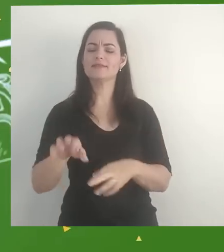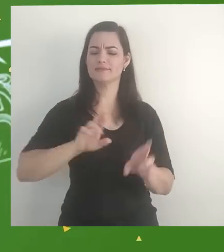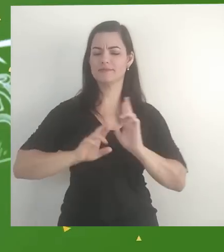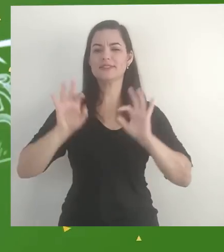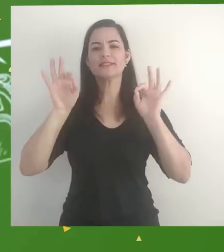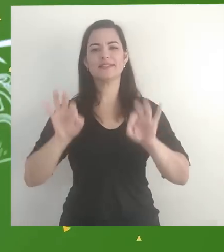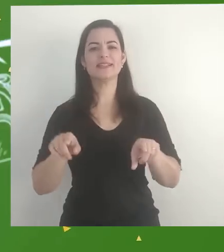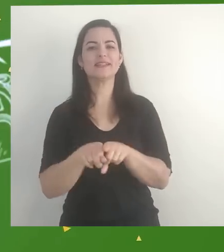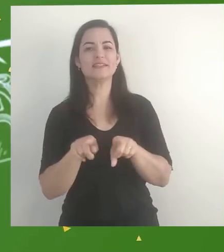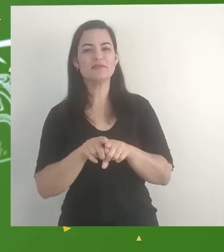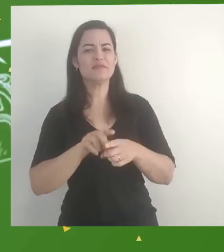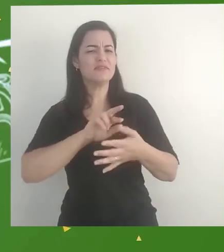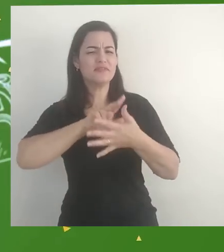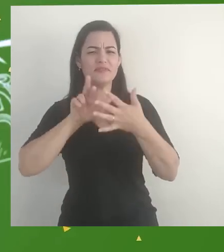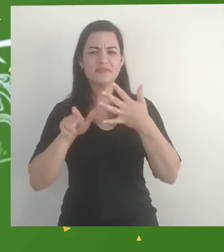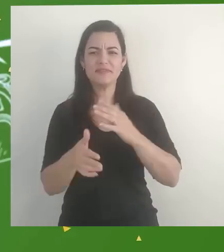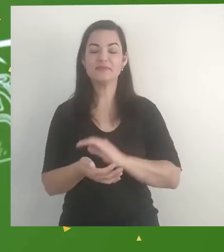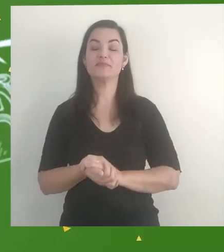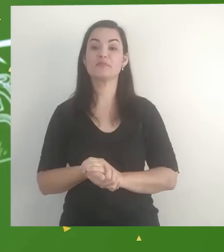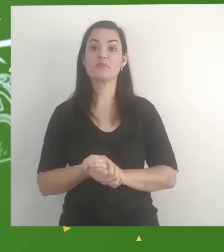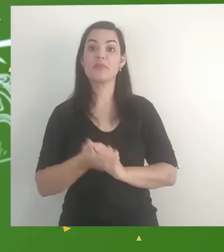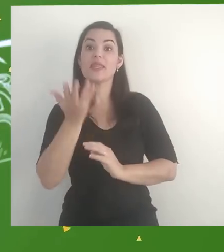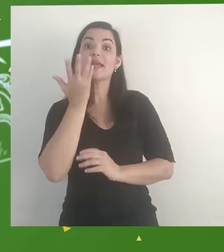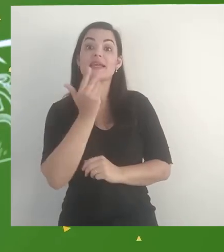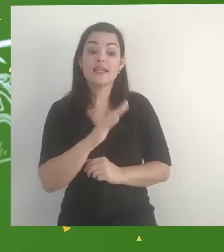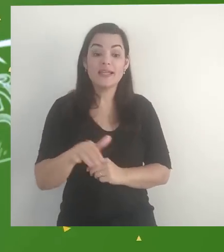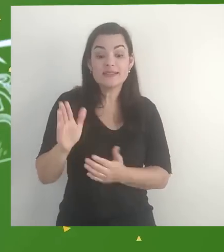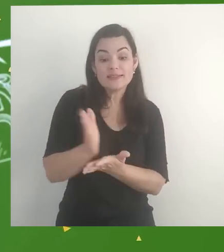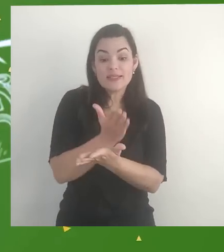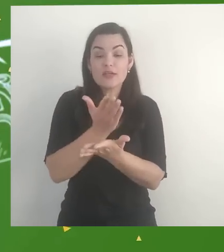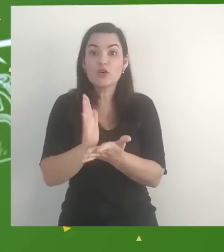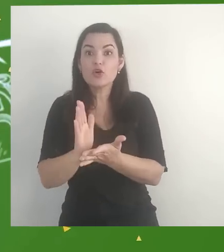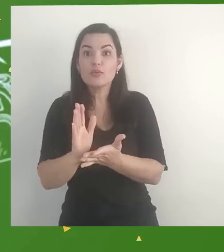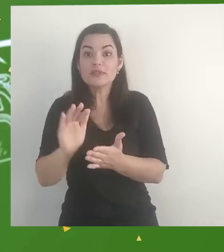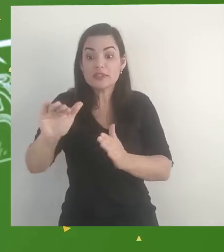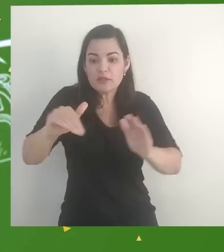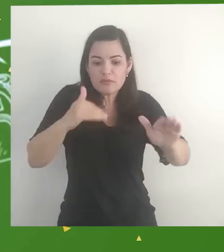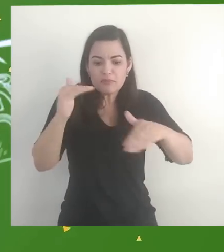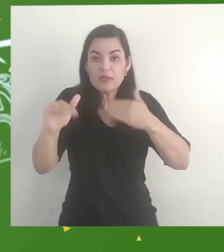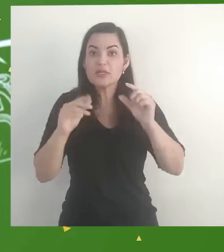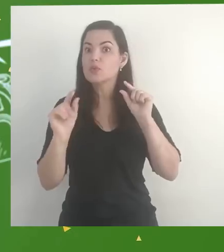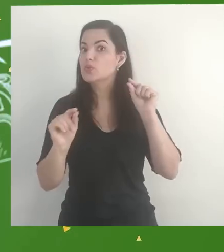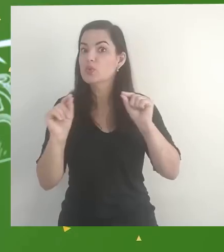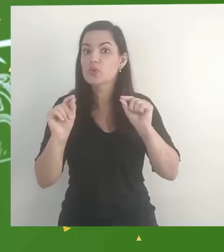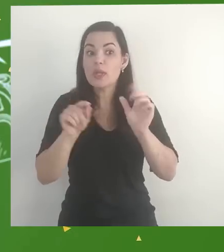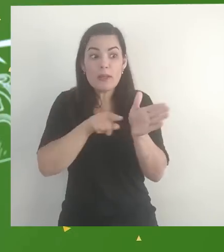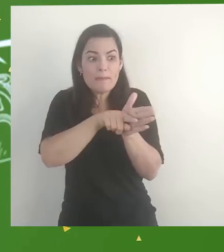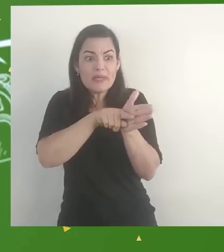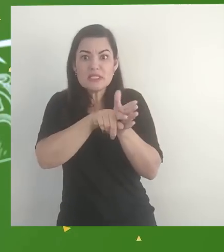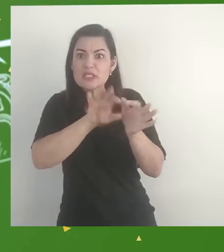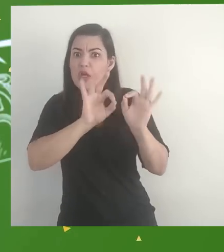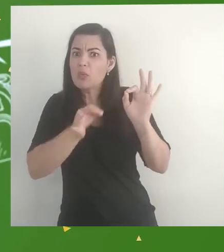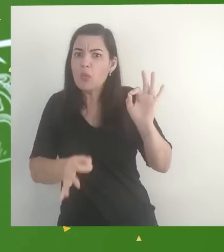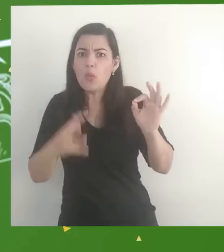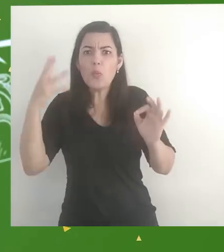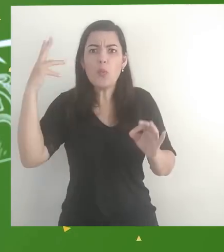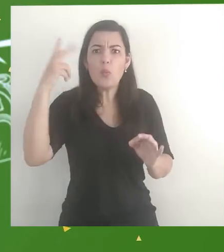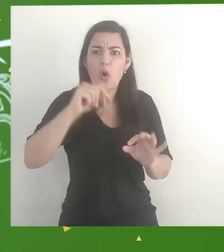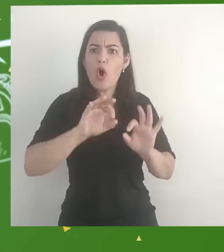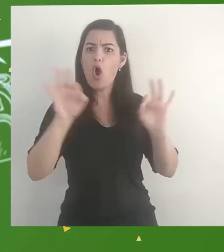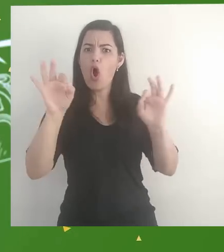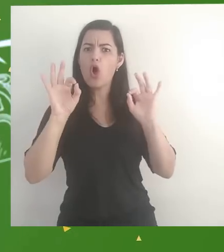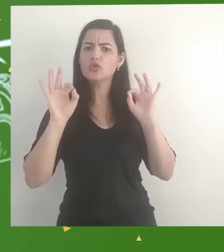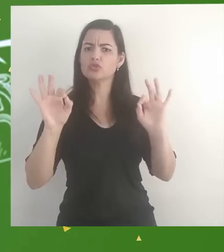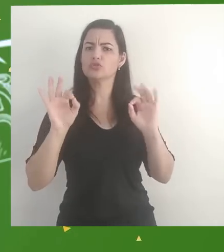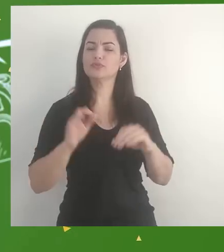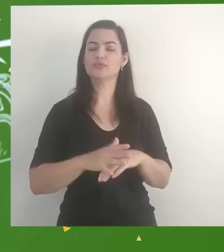algumas crianças que estão compartilhando comigo pesquisas muito ricas. A semana passada nós